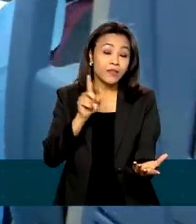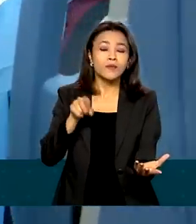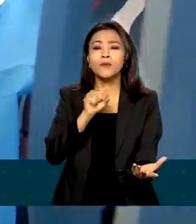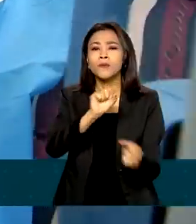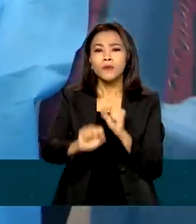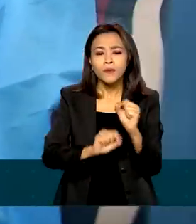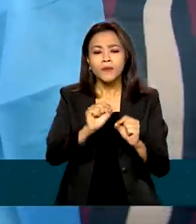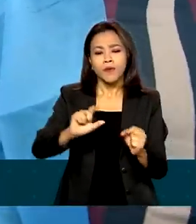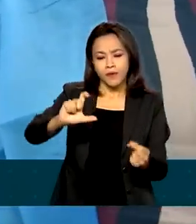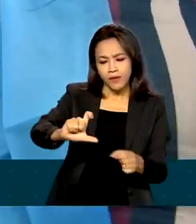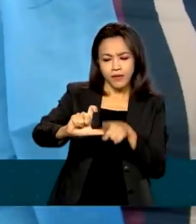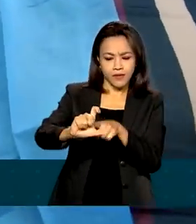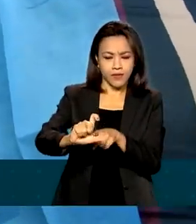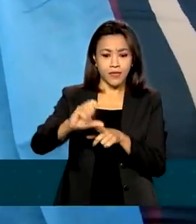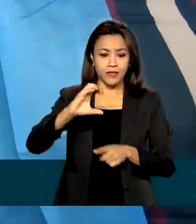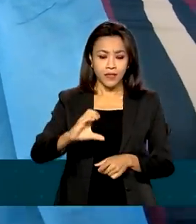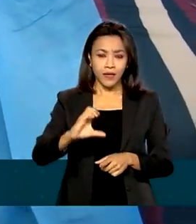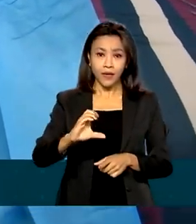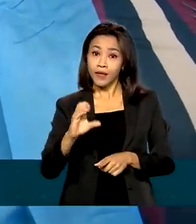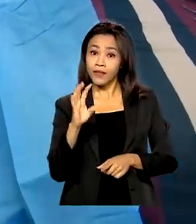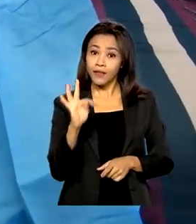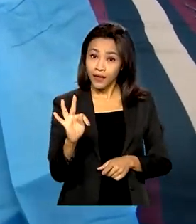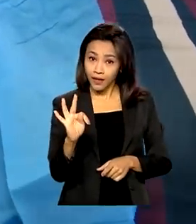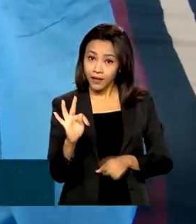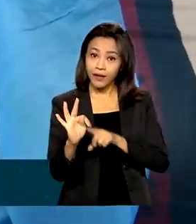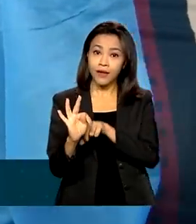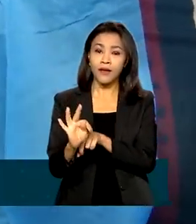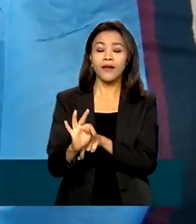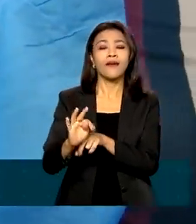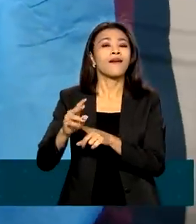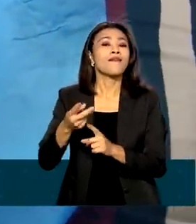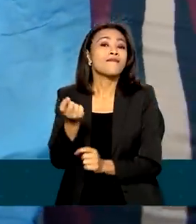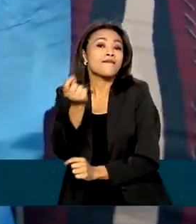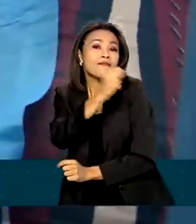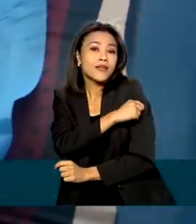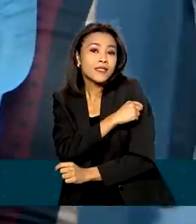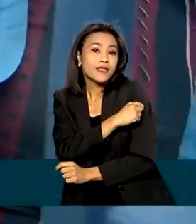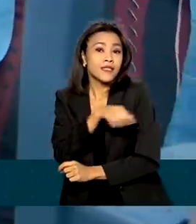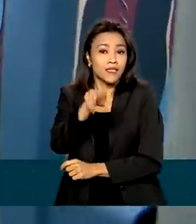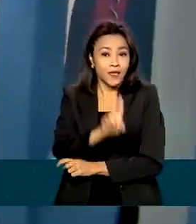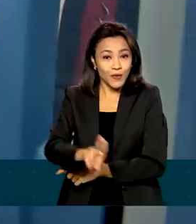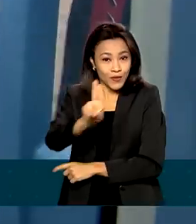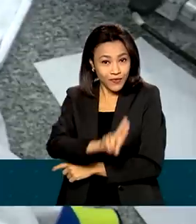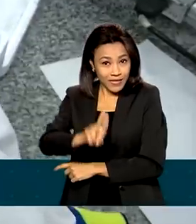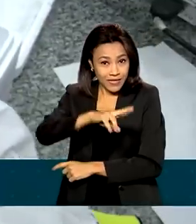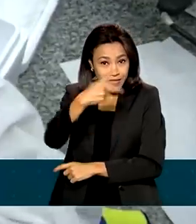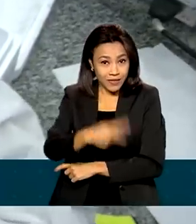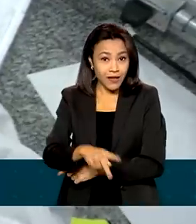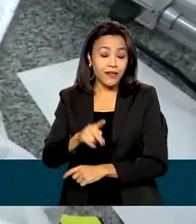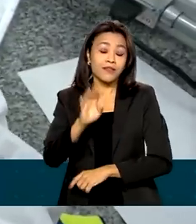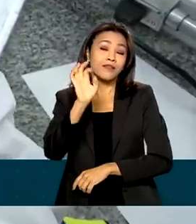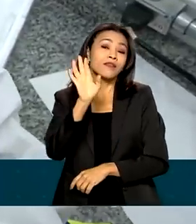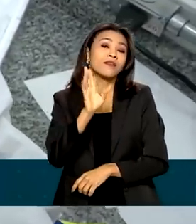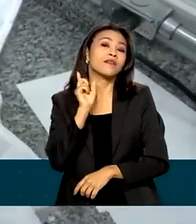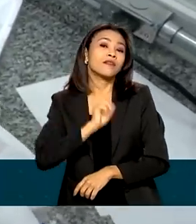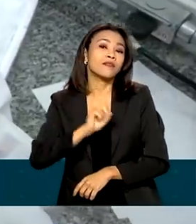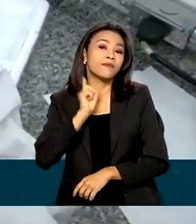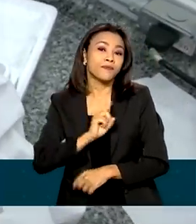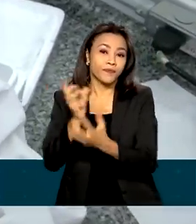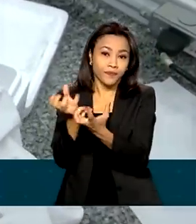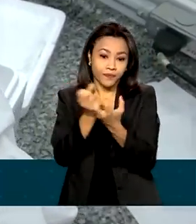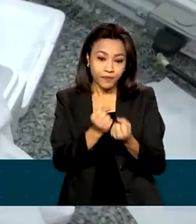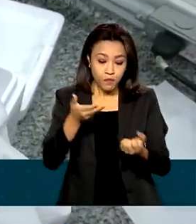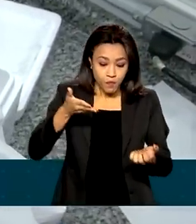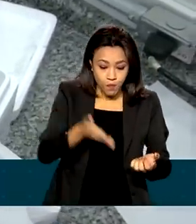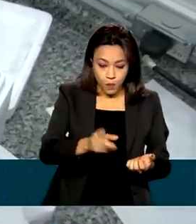ao CT Vacinas, o Centro de Tecnologia de Vacinas da Universidade Federal de Minas Gerais. É com